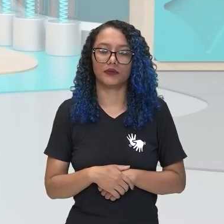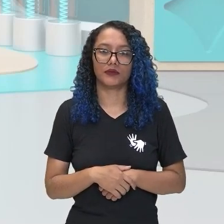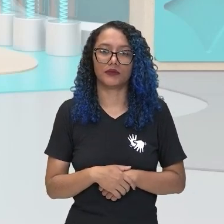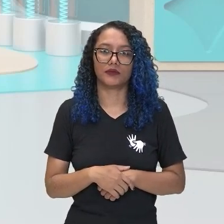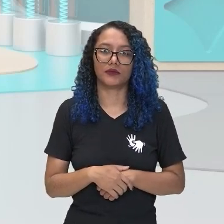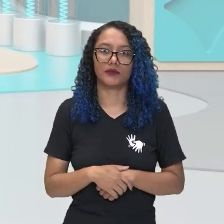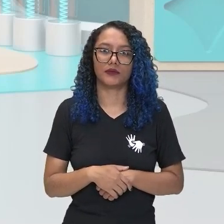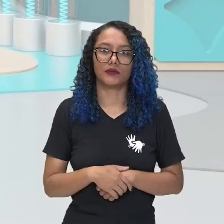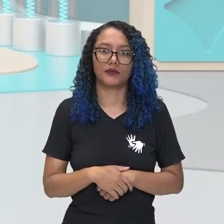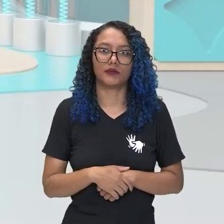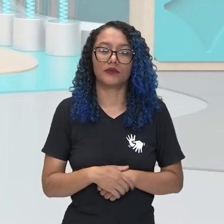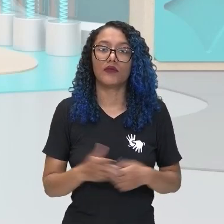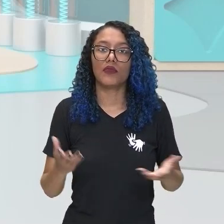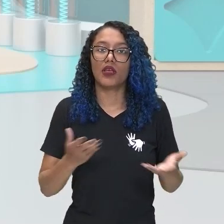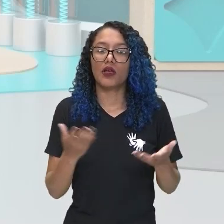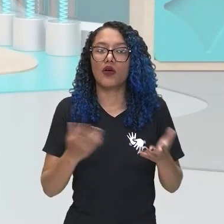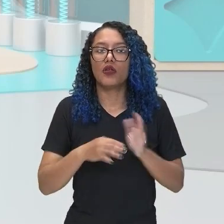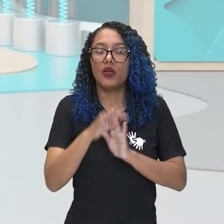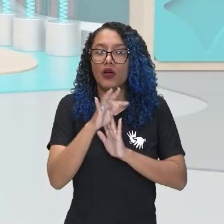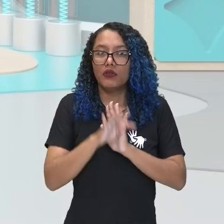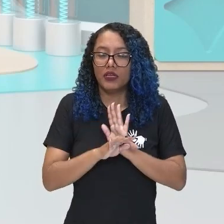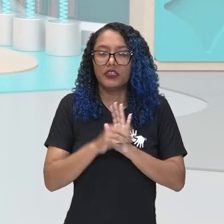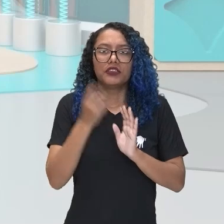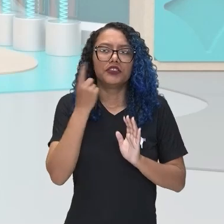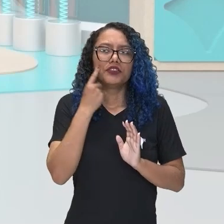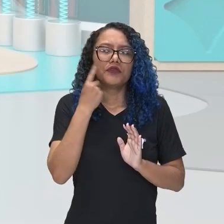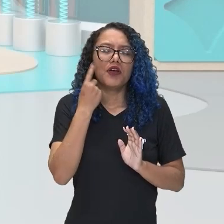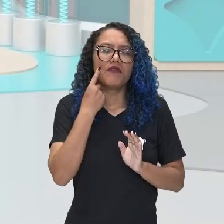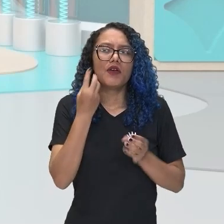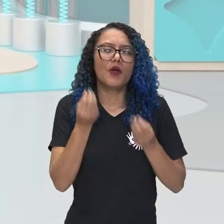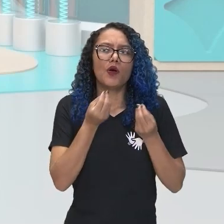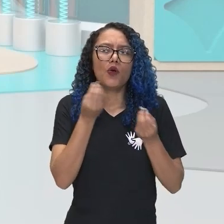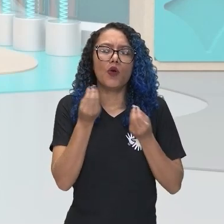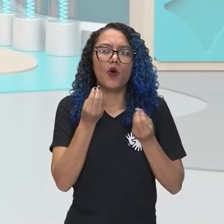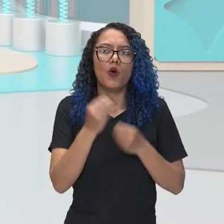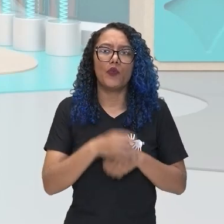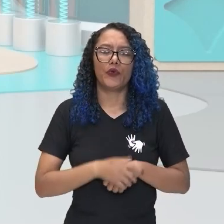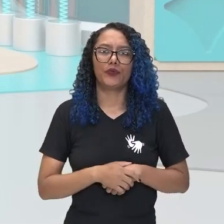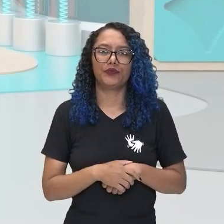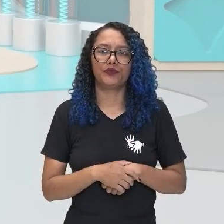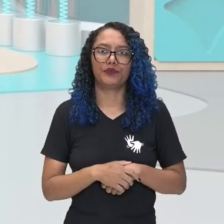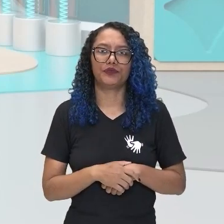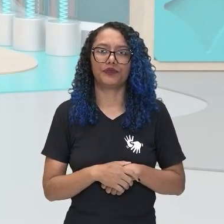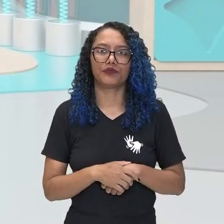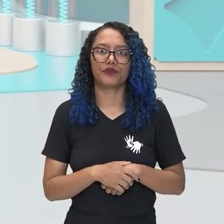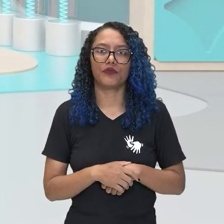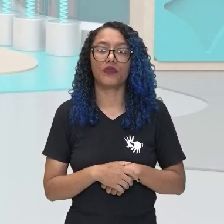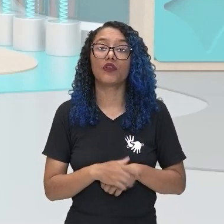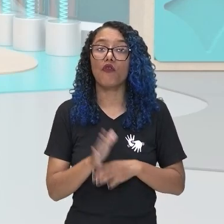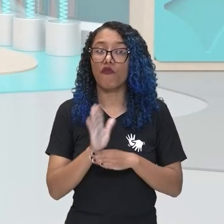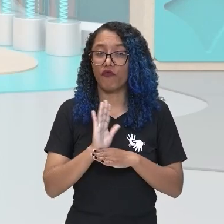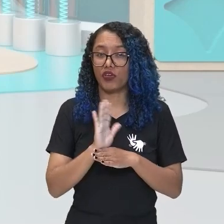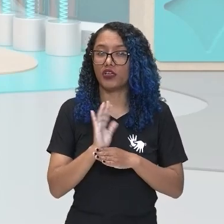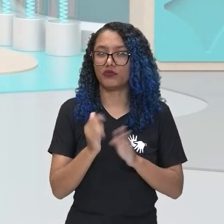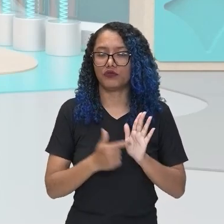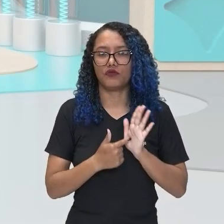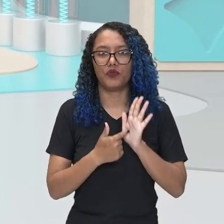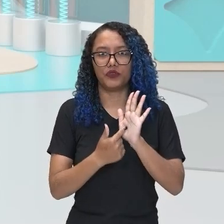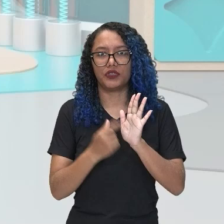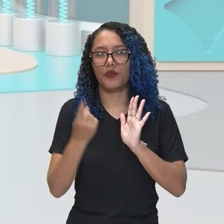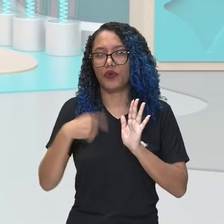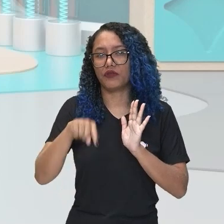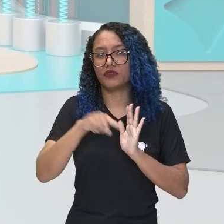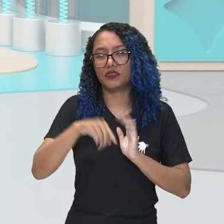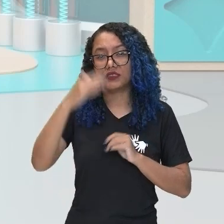vai mostrar para vocês como que funciona. Trabalhamos aquele num vídeo, para você entender e